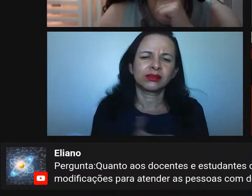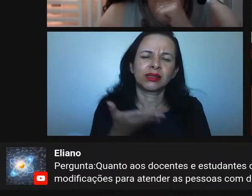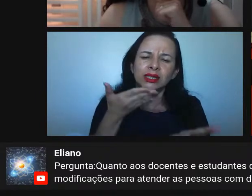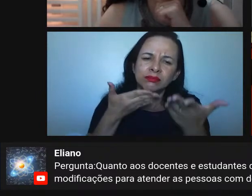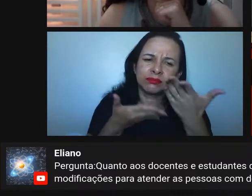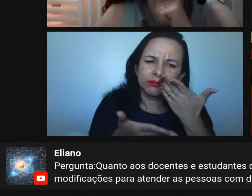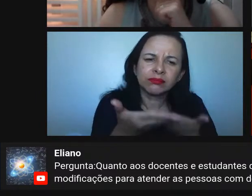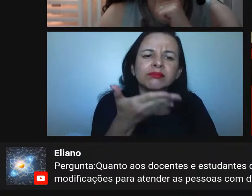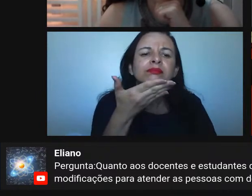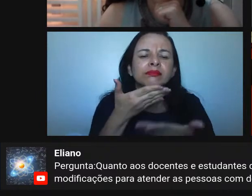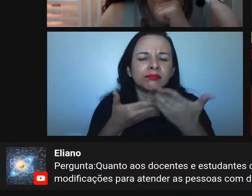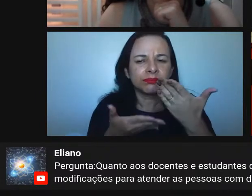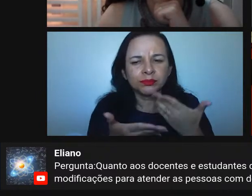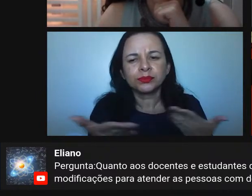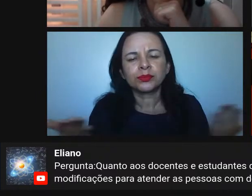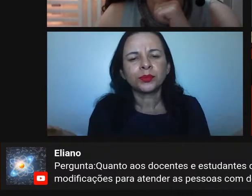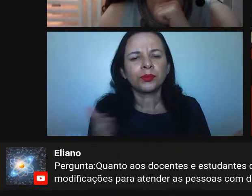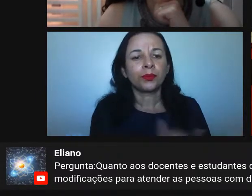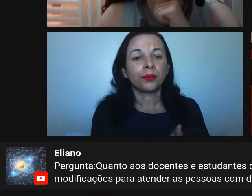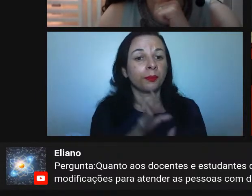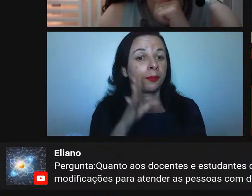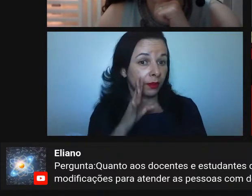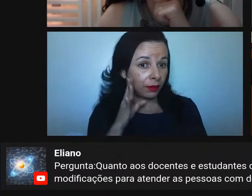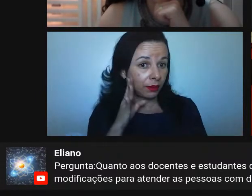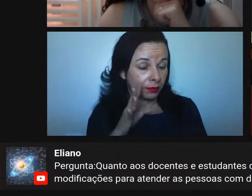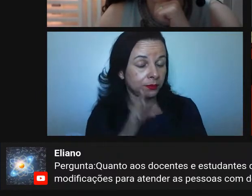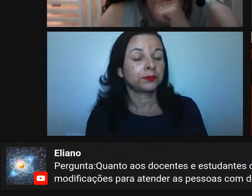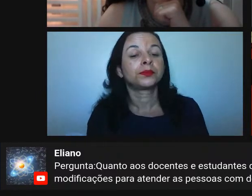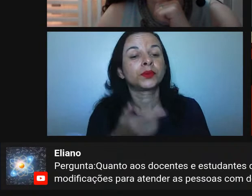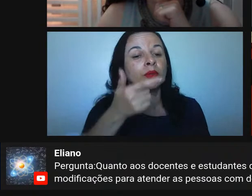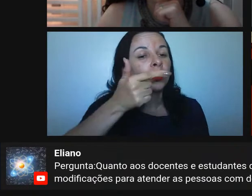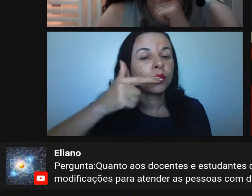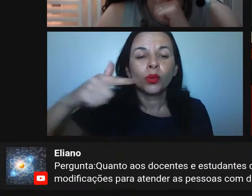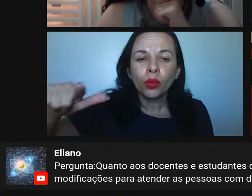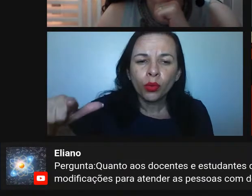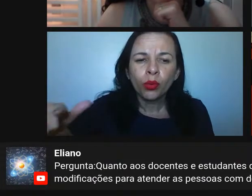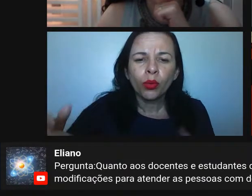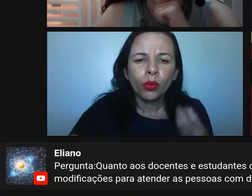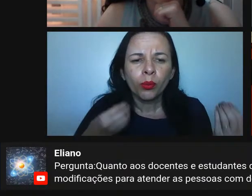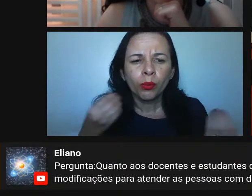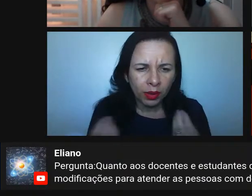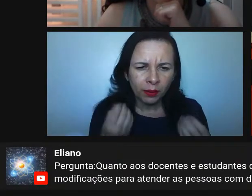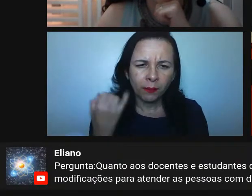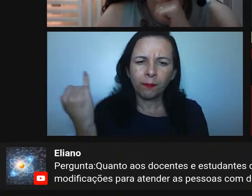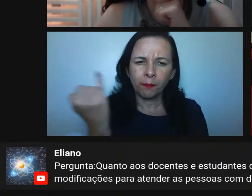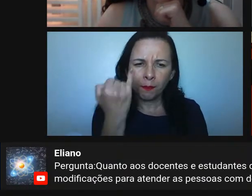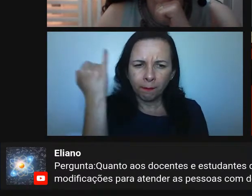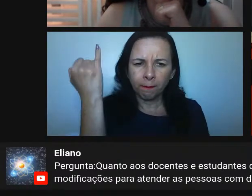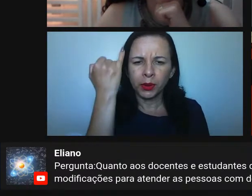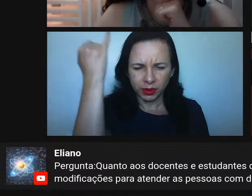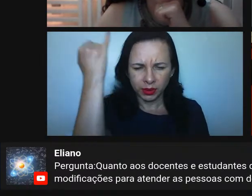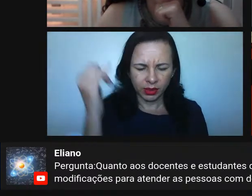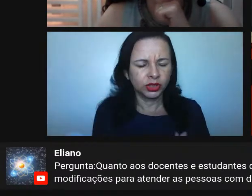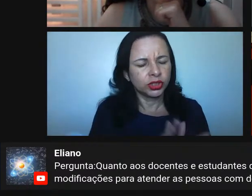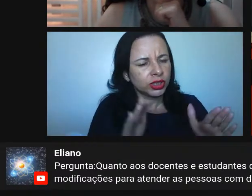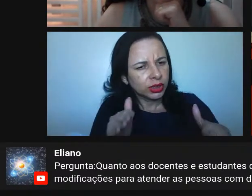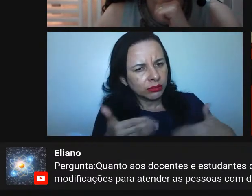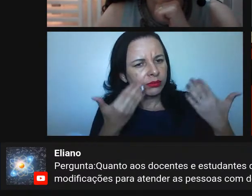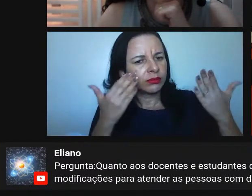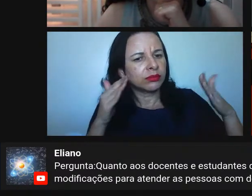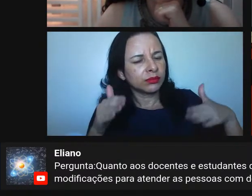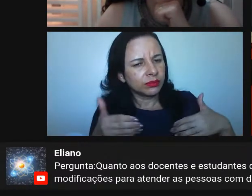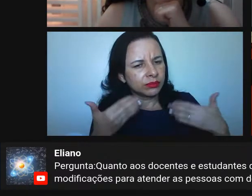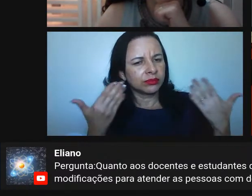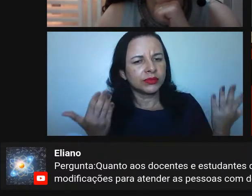relações que estabelecemos e é bem interessante também que um outro motivo que me incentivou muito a